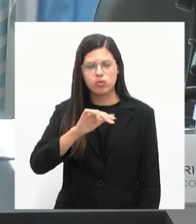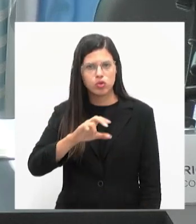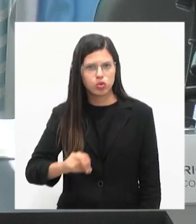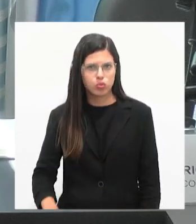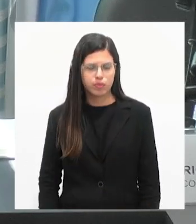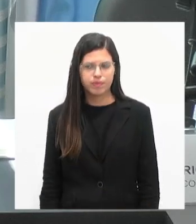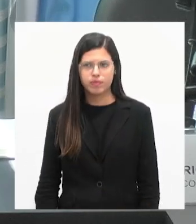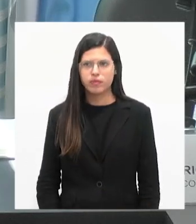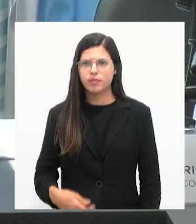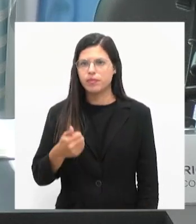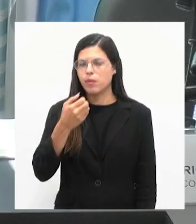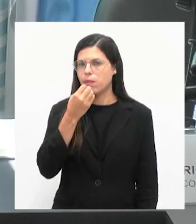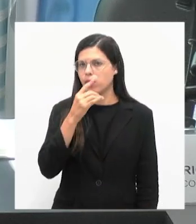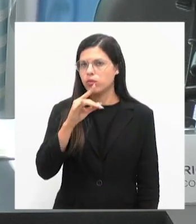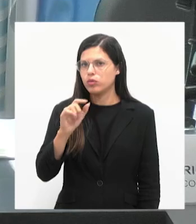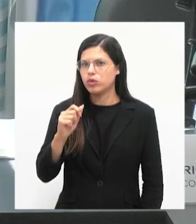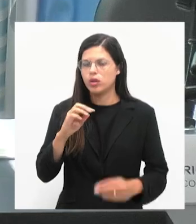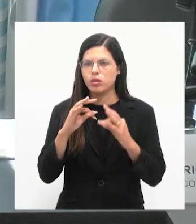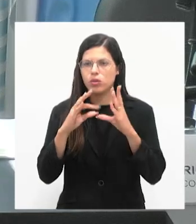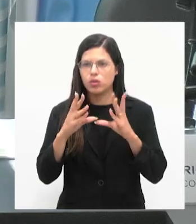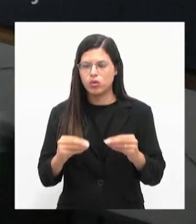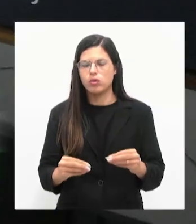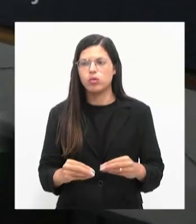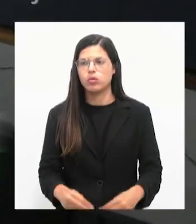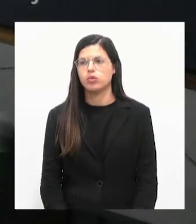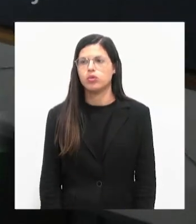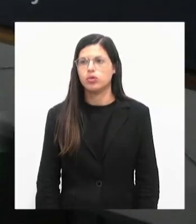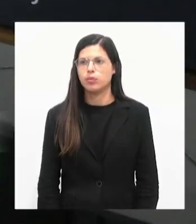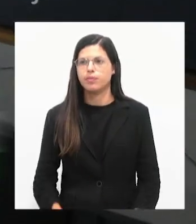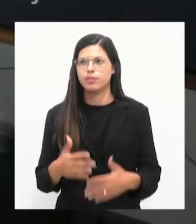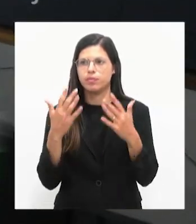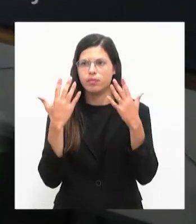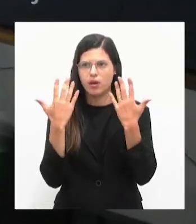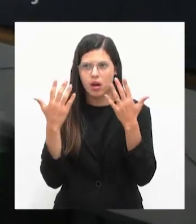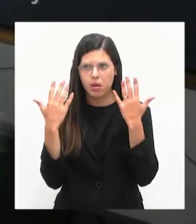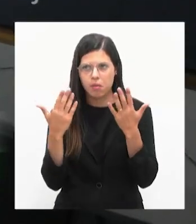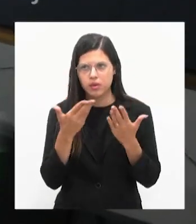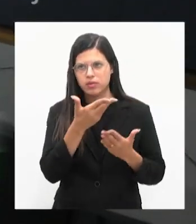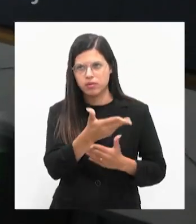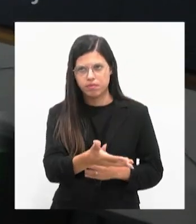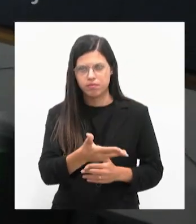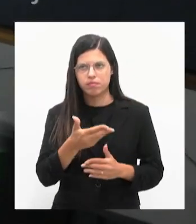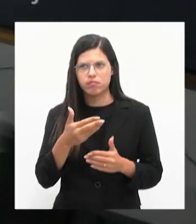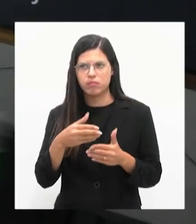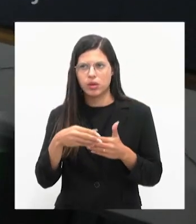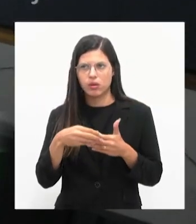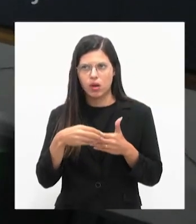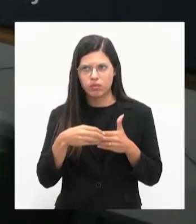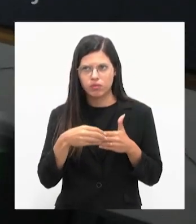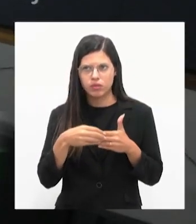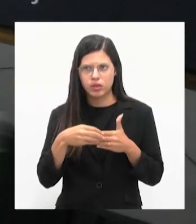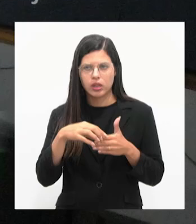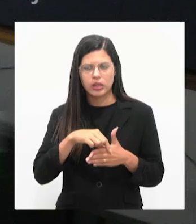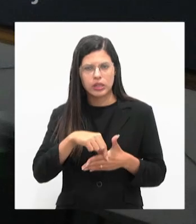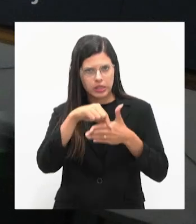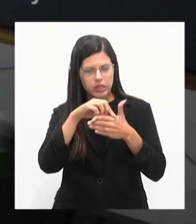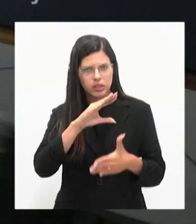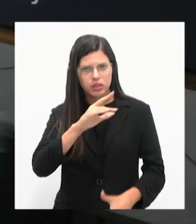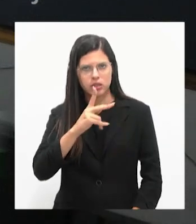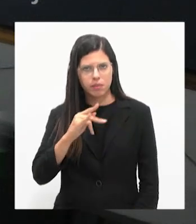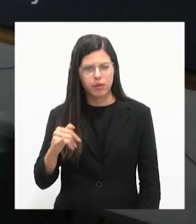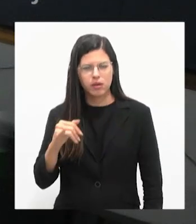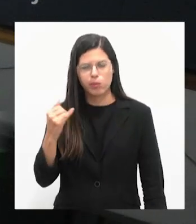Primeiro, bom dia a todos a todos. Parabenizar a Vossa Excelência pela condução dessa CPI tão importante,